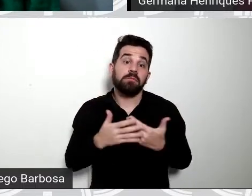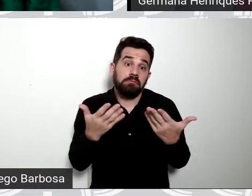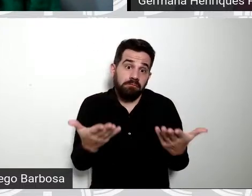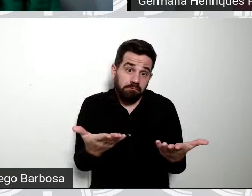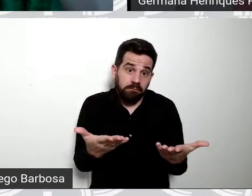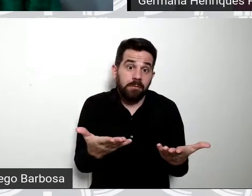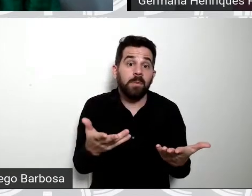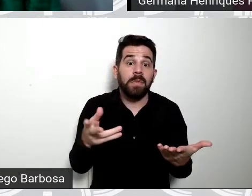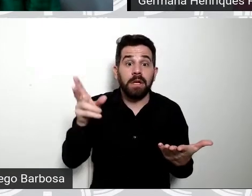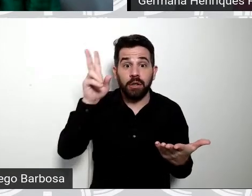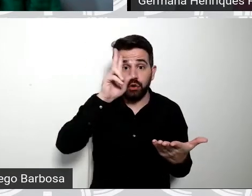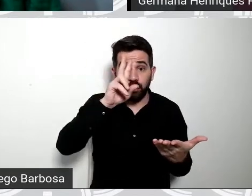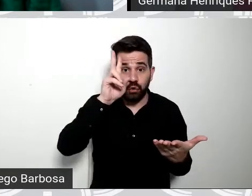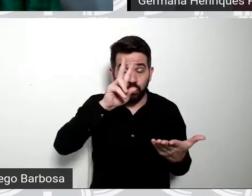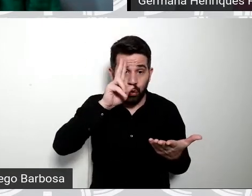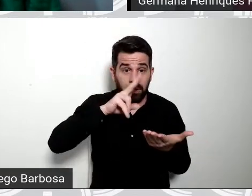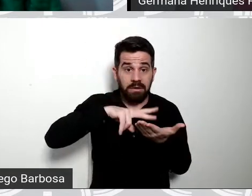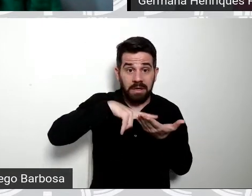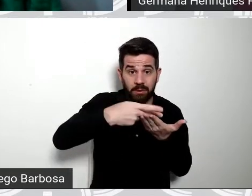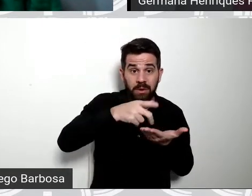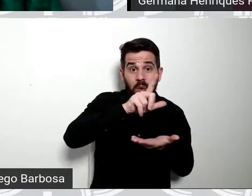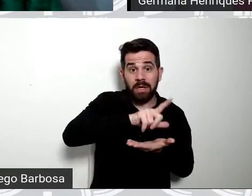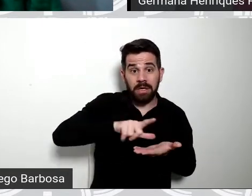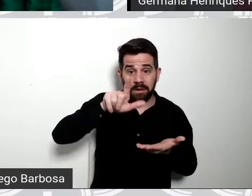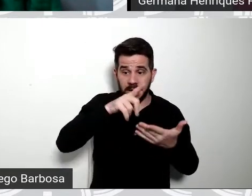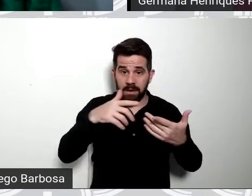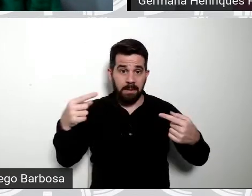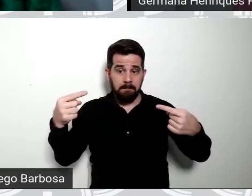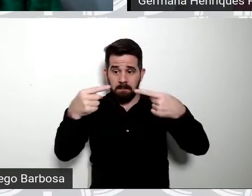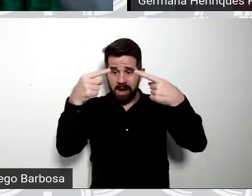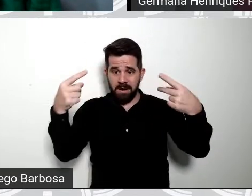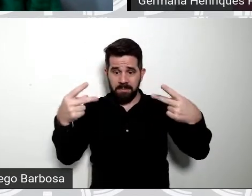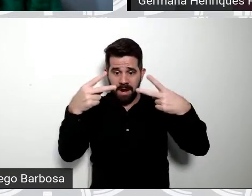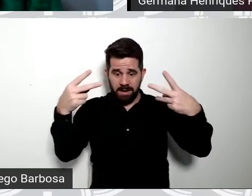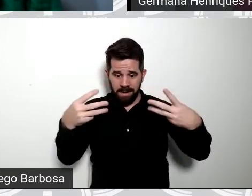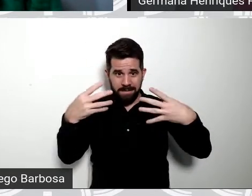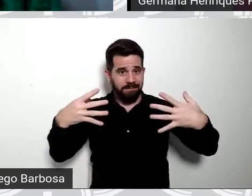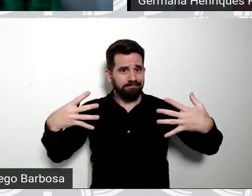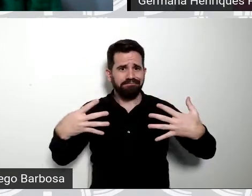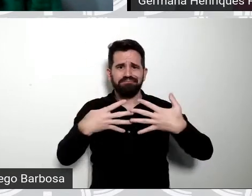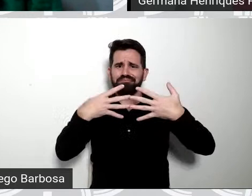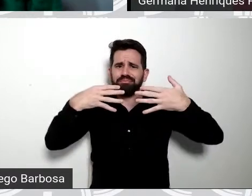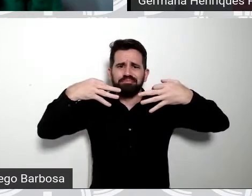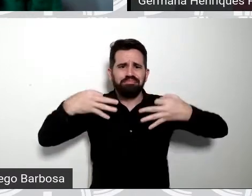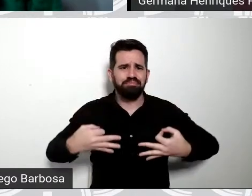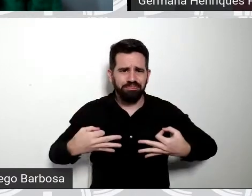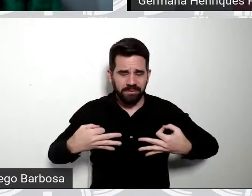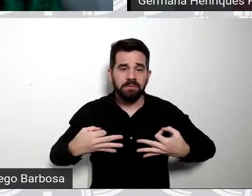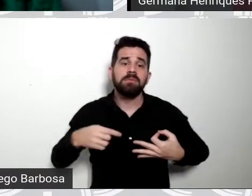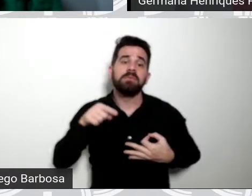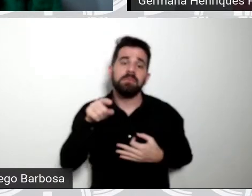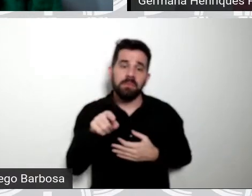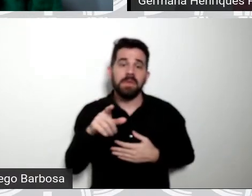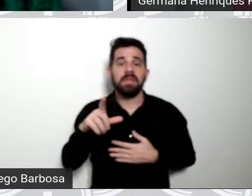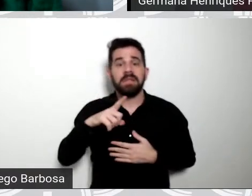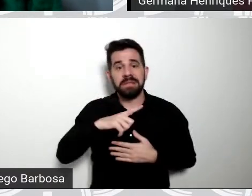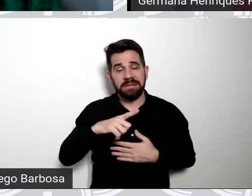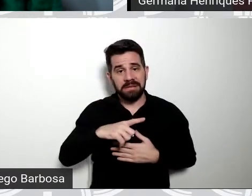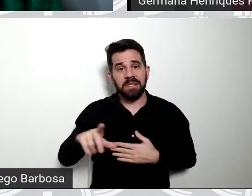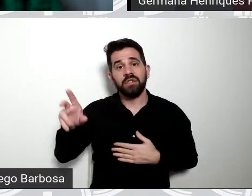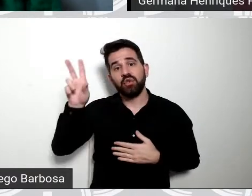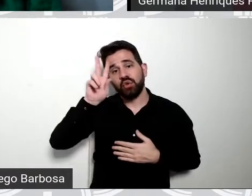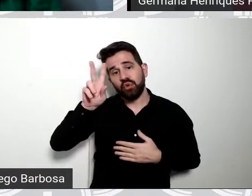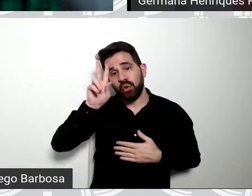literária, colocando aqui os mesmos pressupostos que teria a história e a literatura, conforme trata Jablon, tá?